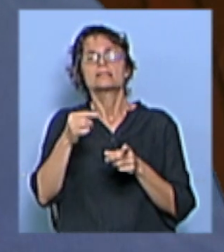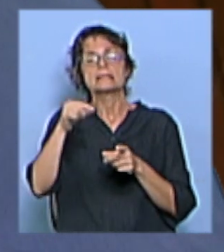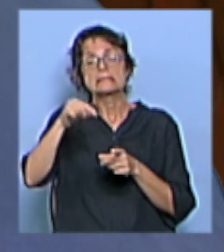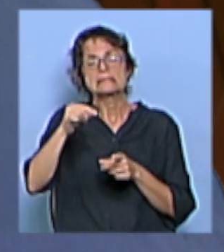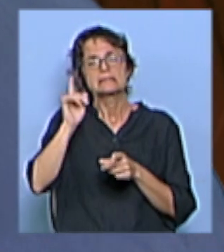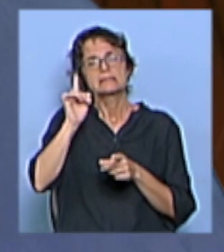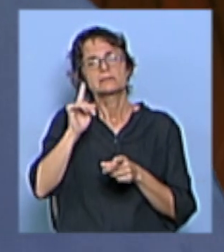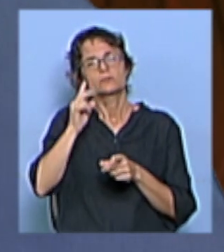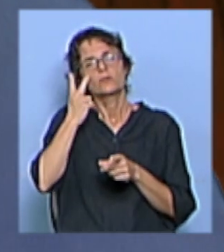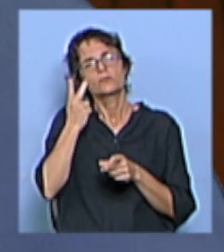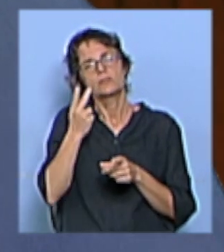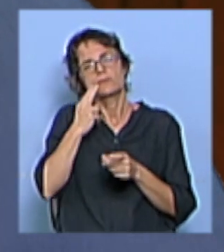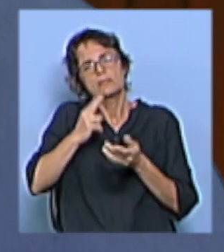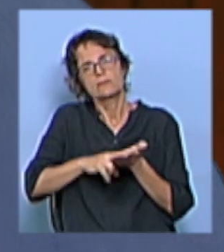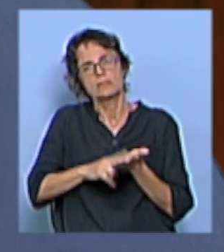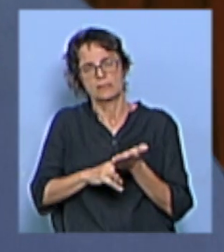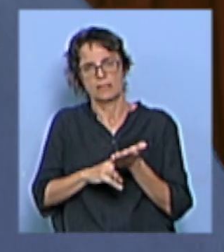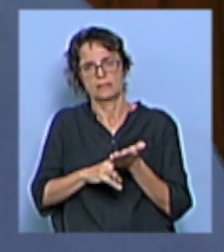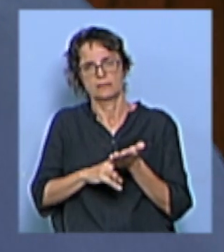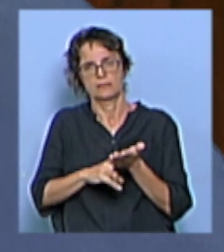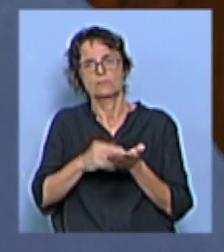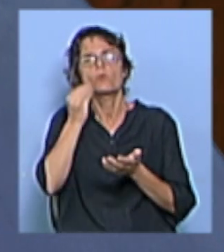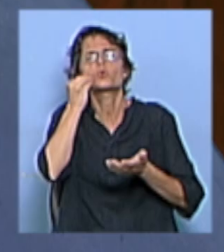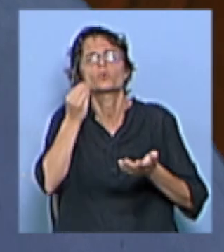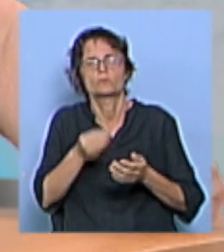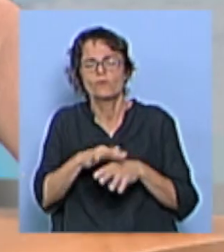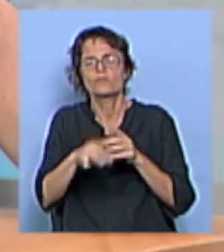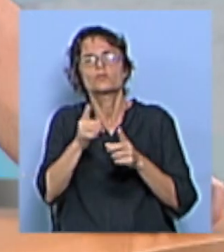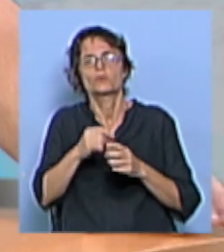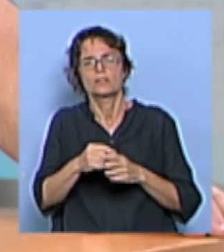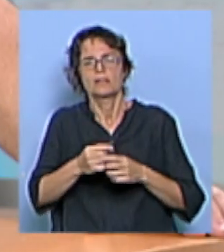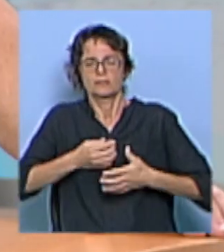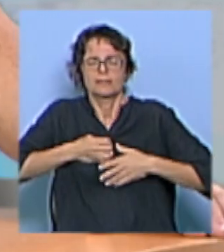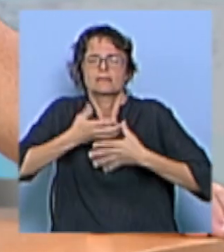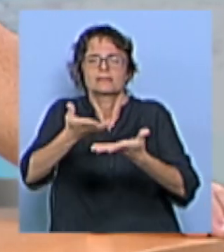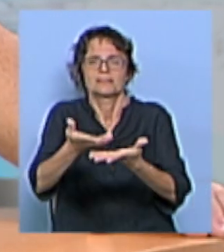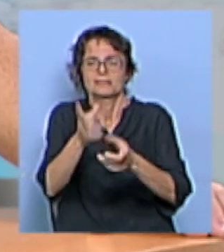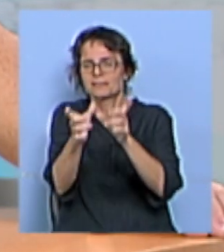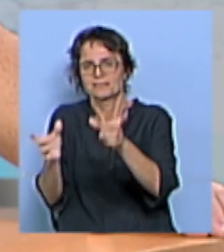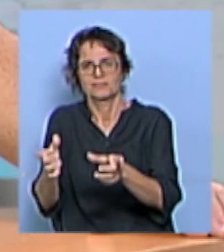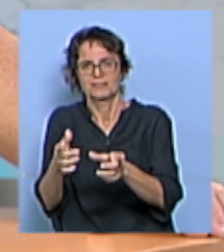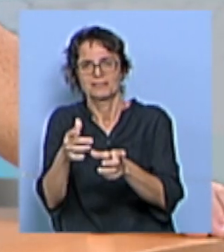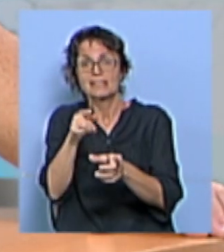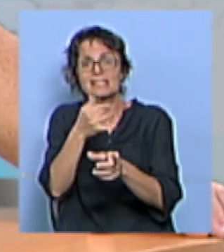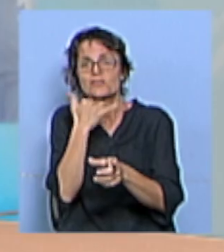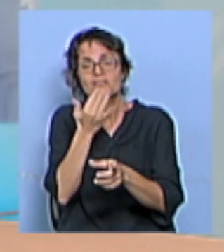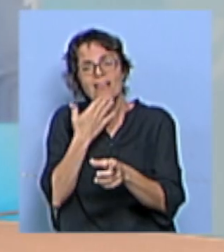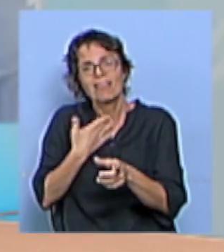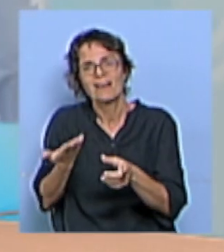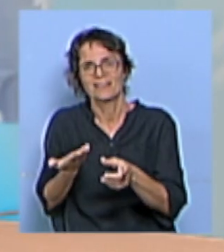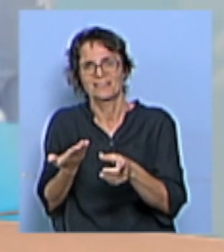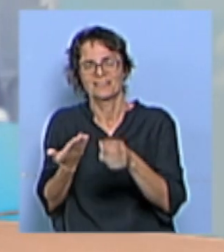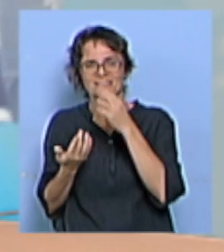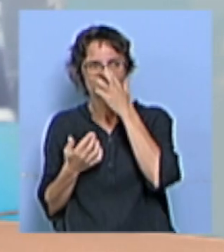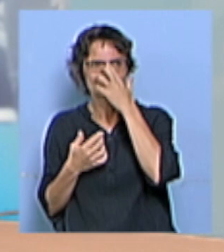gente intui e sente como verdadeira, é pôr-se realmente a gastar ao serviço dos outros. Aí é que a pessoa é feliz. Frei José Nunes, vamos ainda espreitar